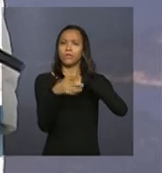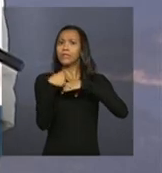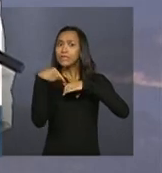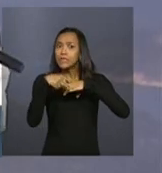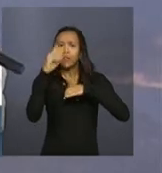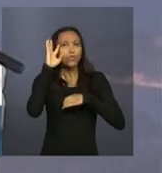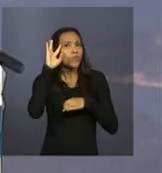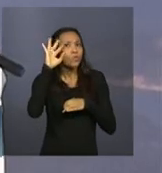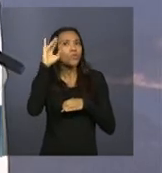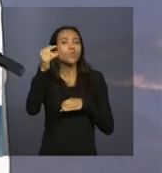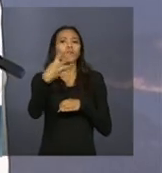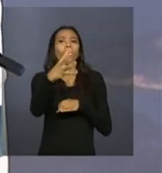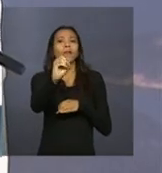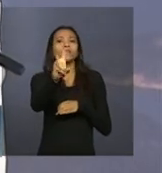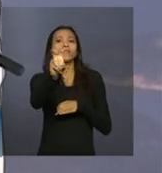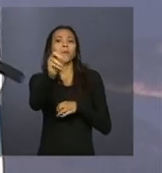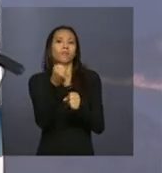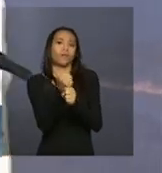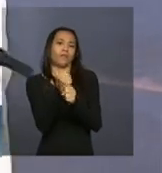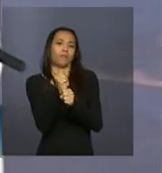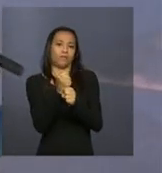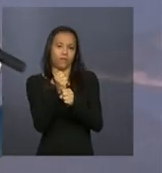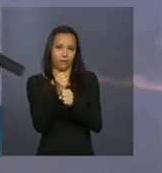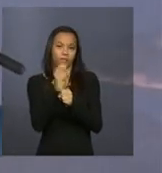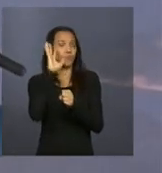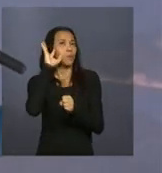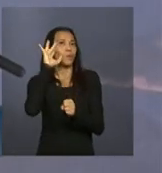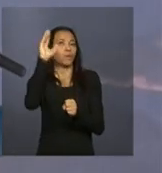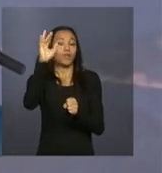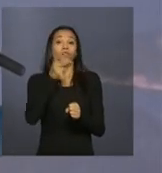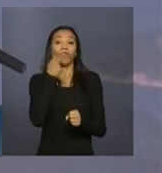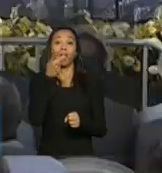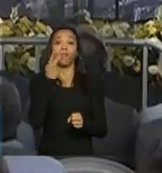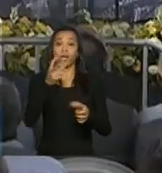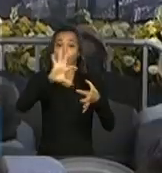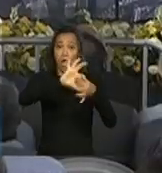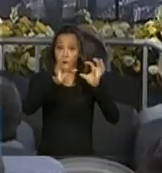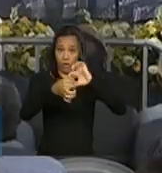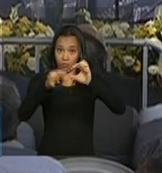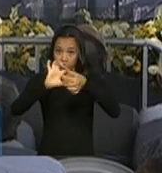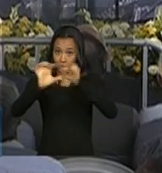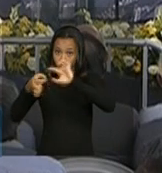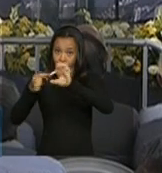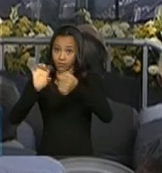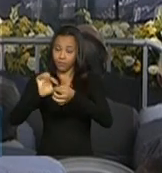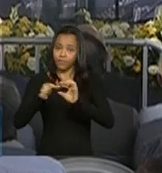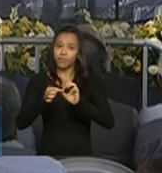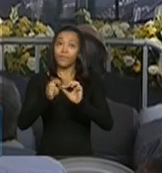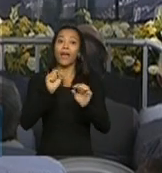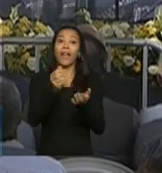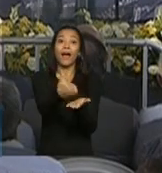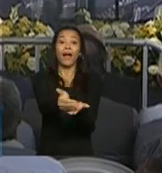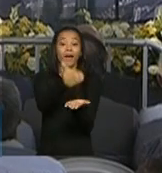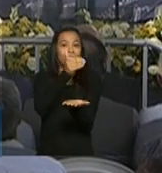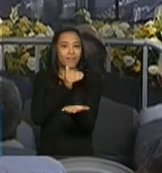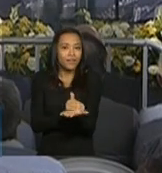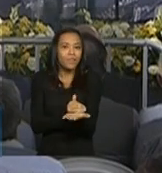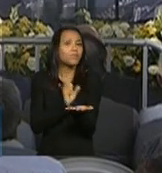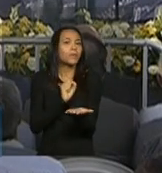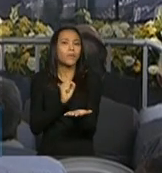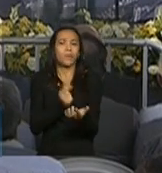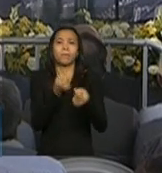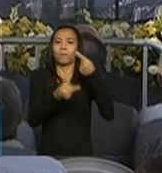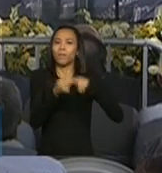anos, projetos, planos. Outro dia me disseram que a Olimpíada ela fazia uma antecipação de políticas